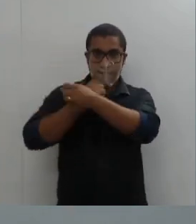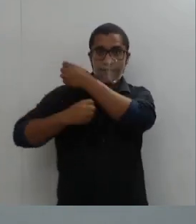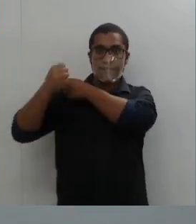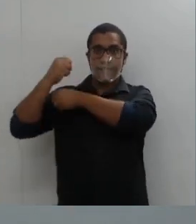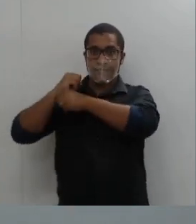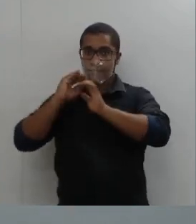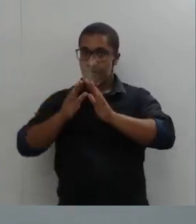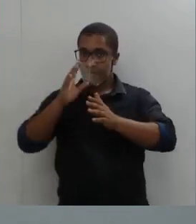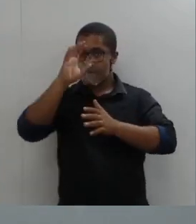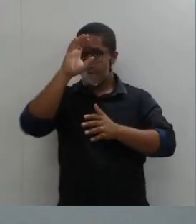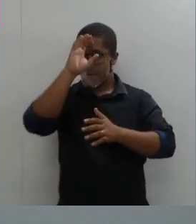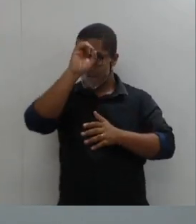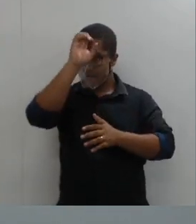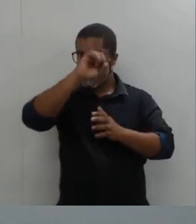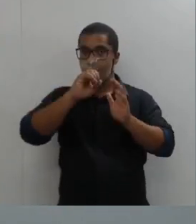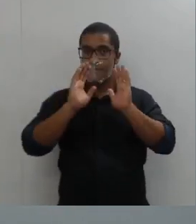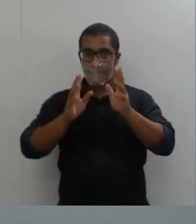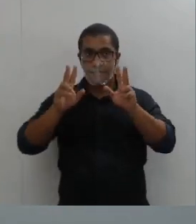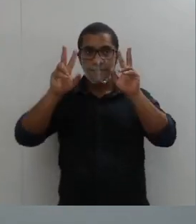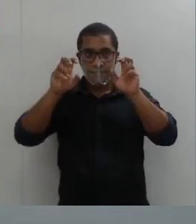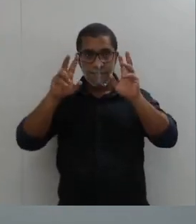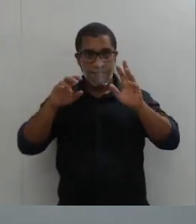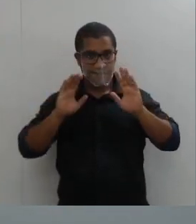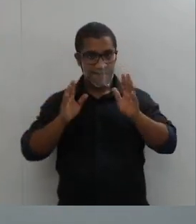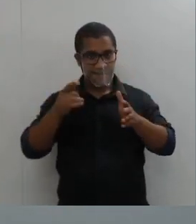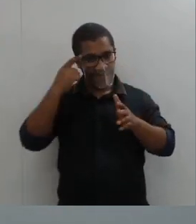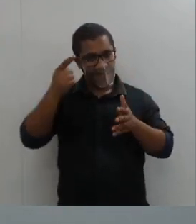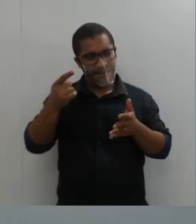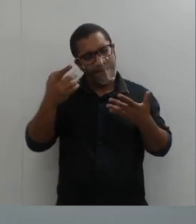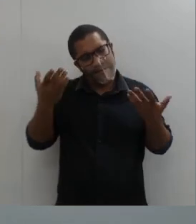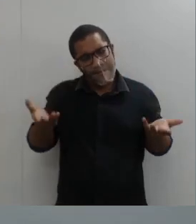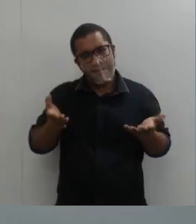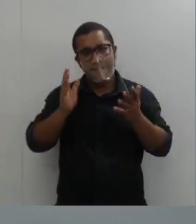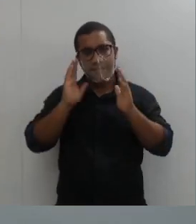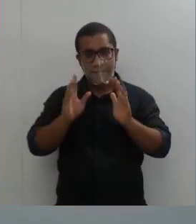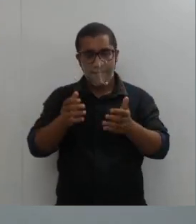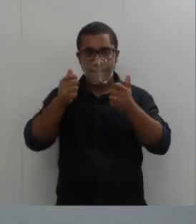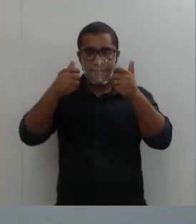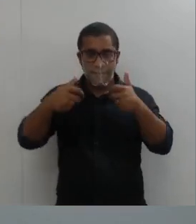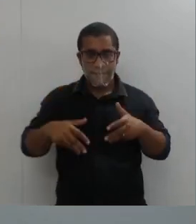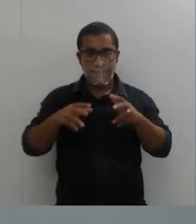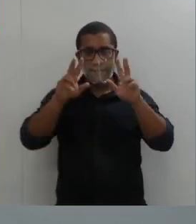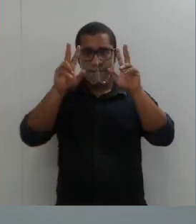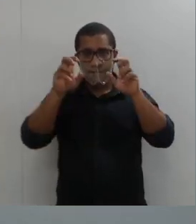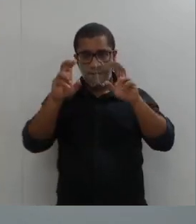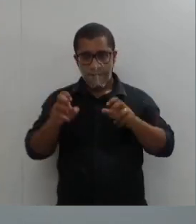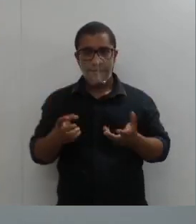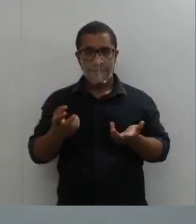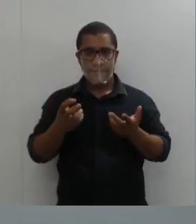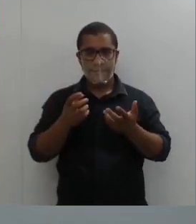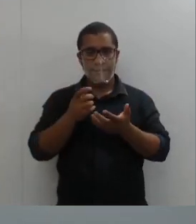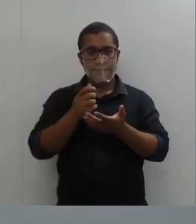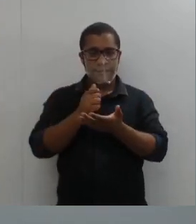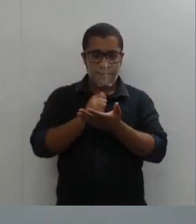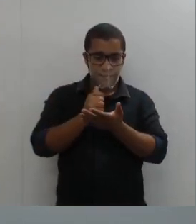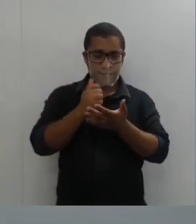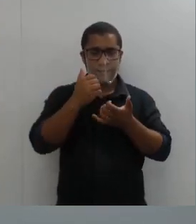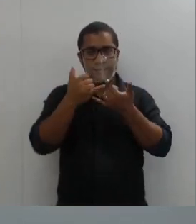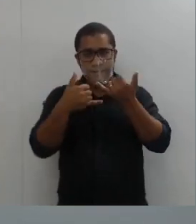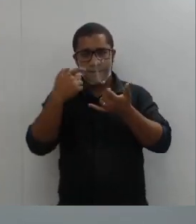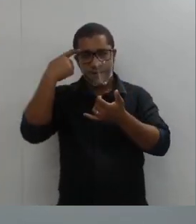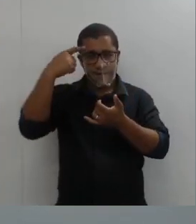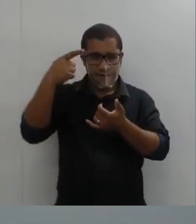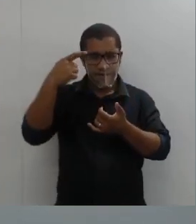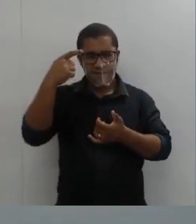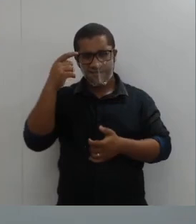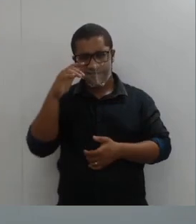a gente já trabalhou um pouquinho esse tema com vocês, então a gente falou sobre os jogos, etc e tal? Lembram? Então, mais